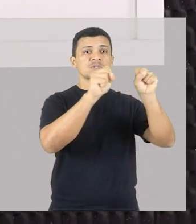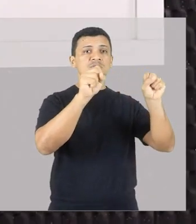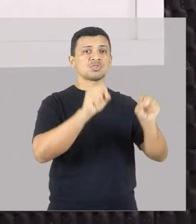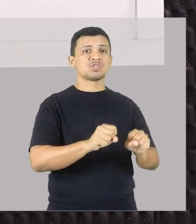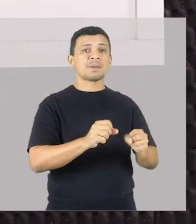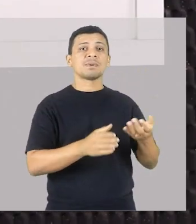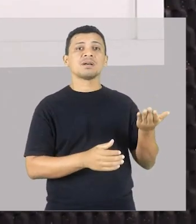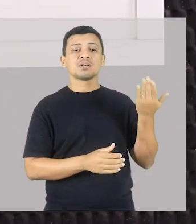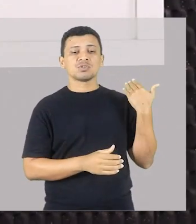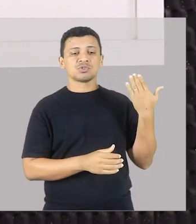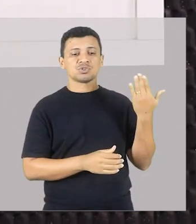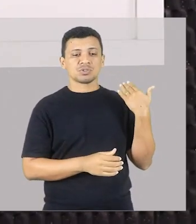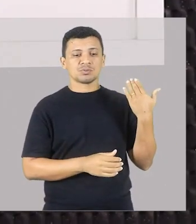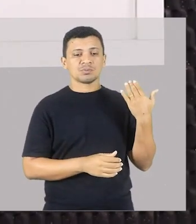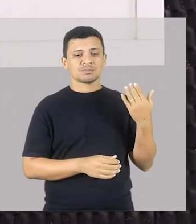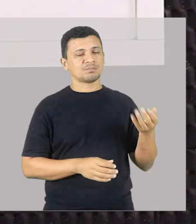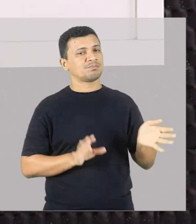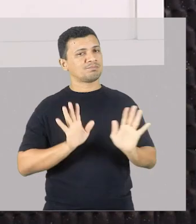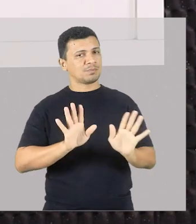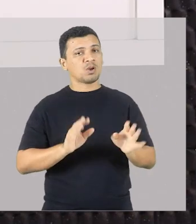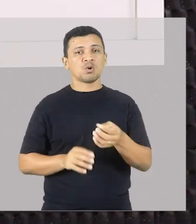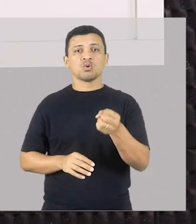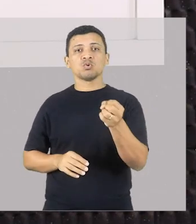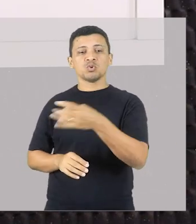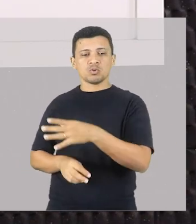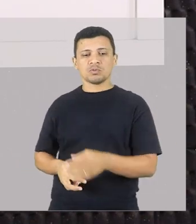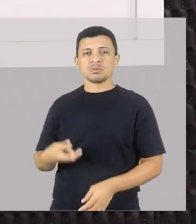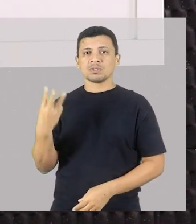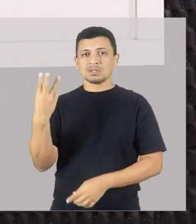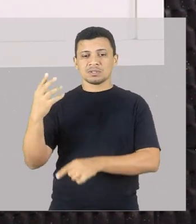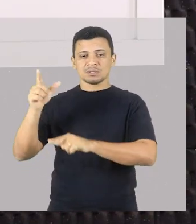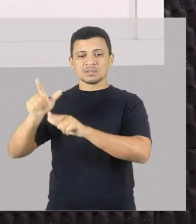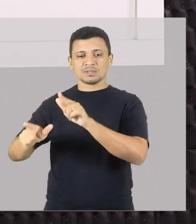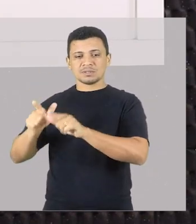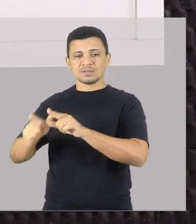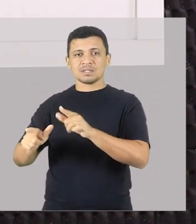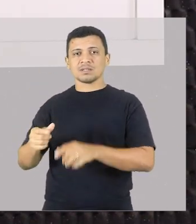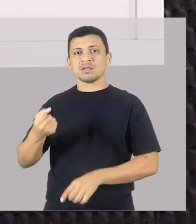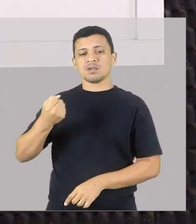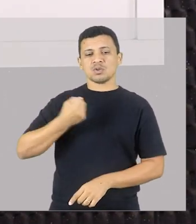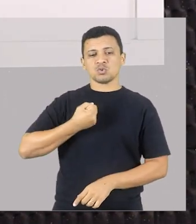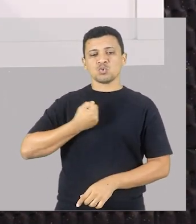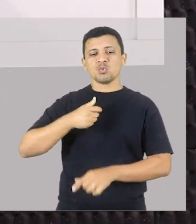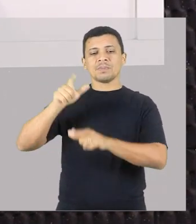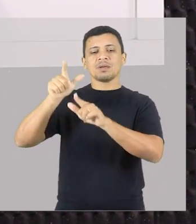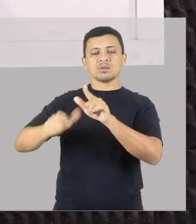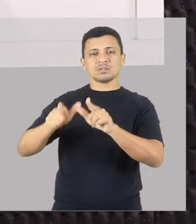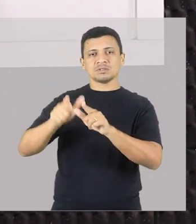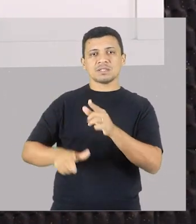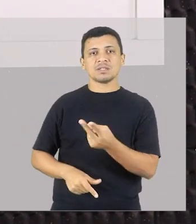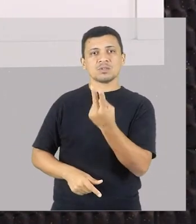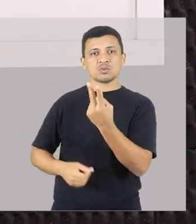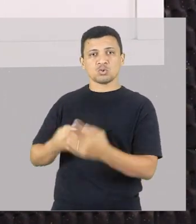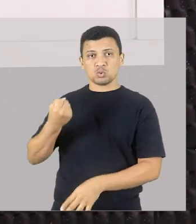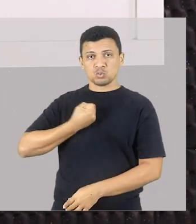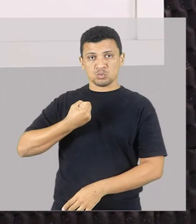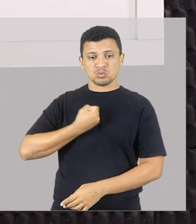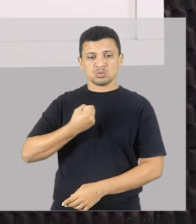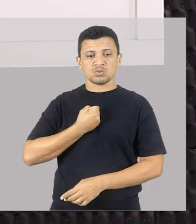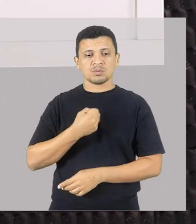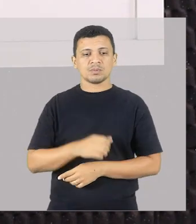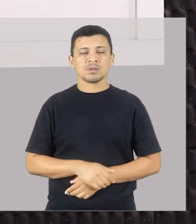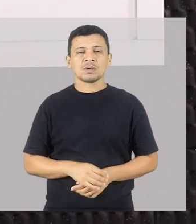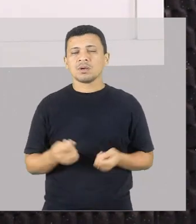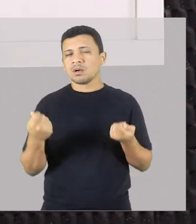O modelo novo são 3 letras, um número, uma letra e 2 números. Ora, vamos ver quantas placas eu